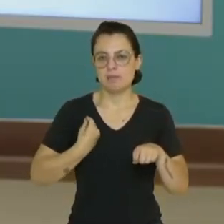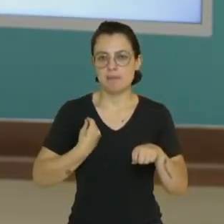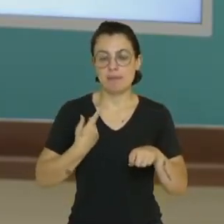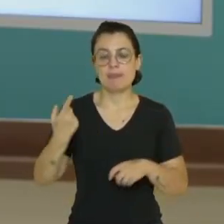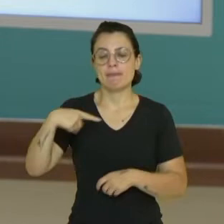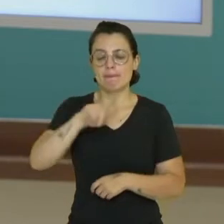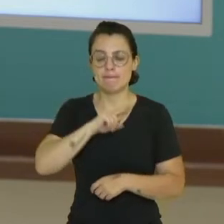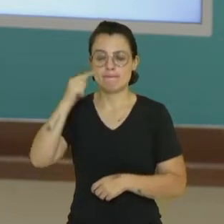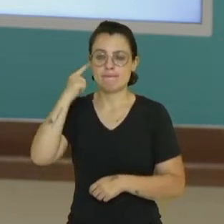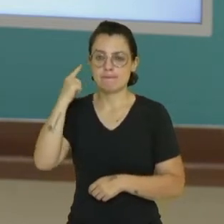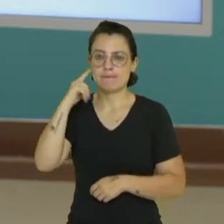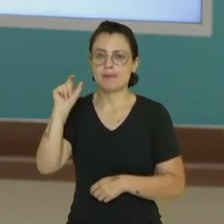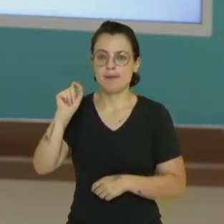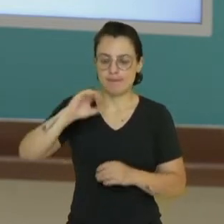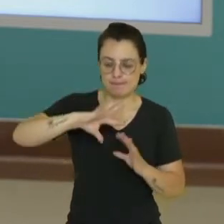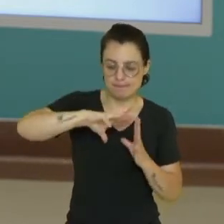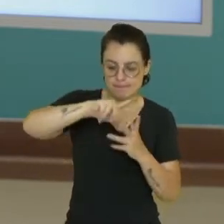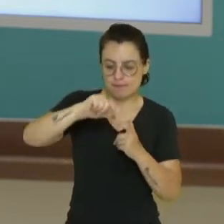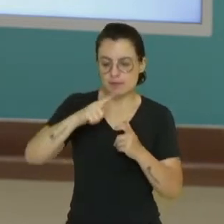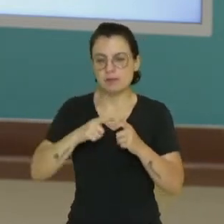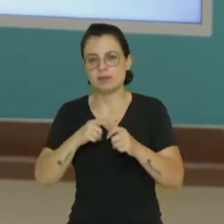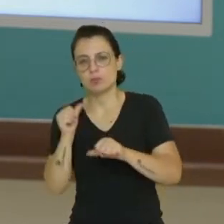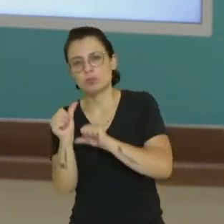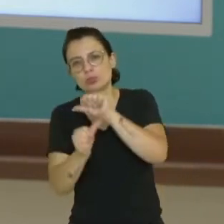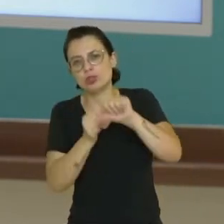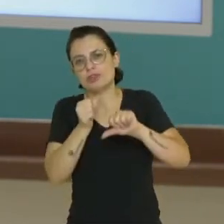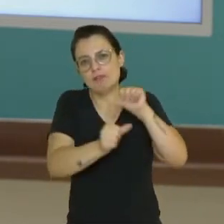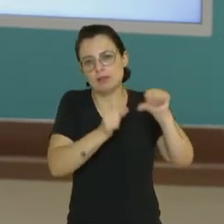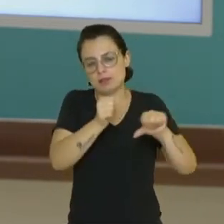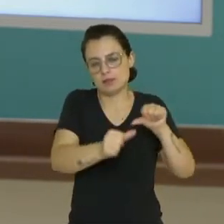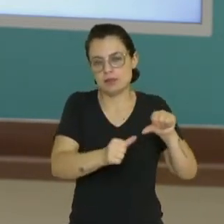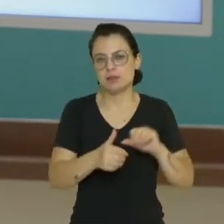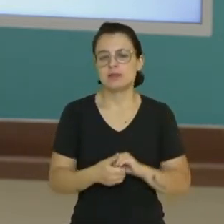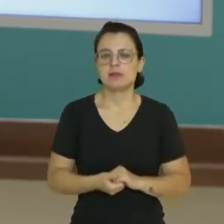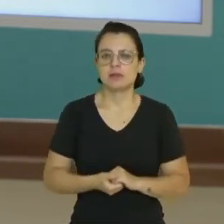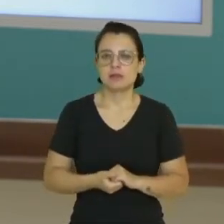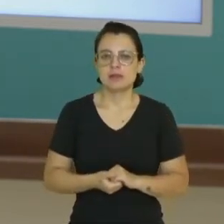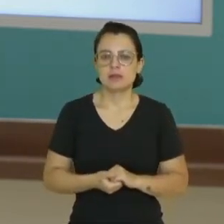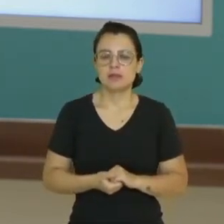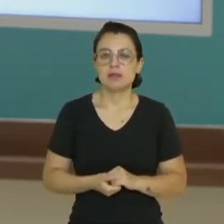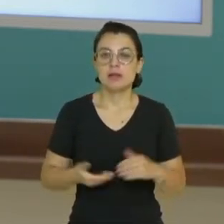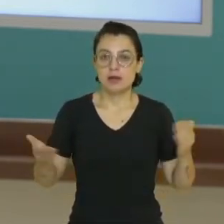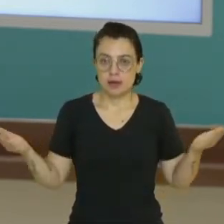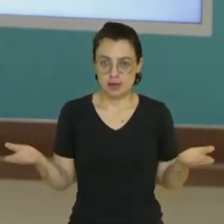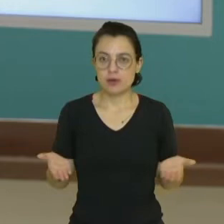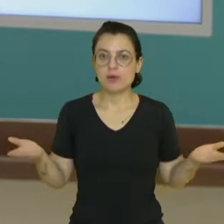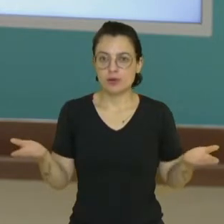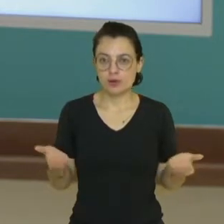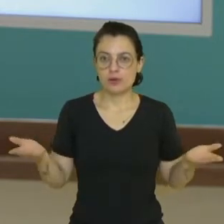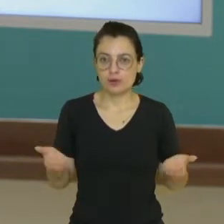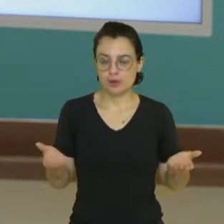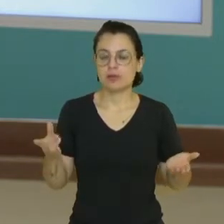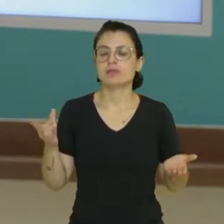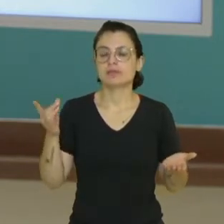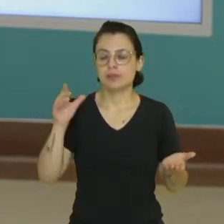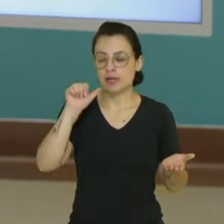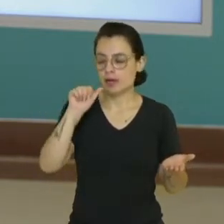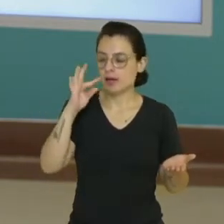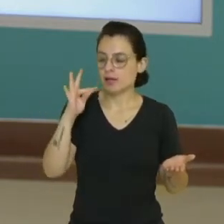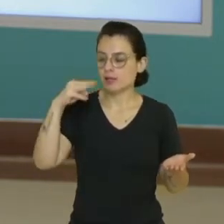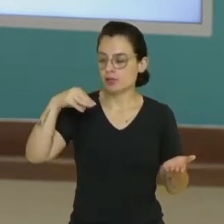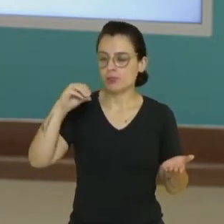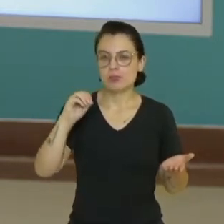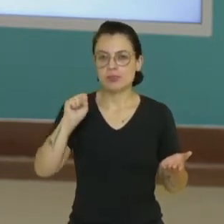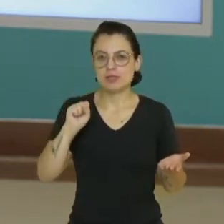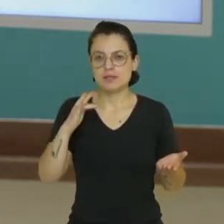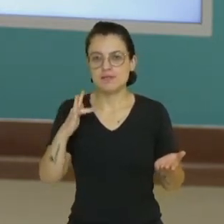O nosso planeta sofre modificações. E essa atmosfera também se modificou em centenas